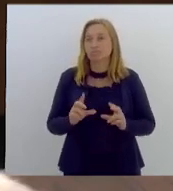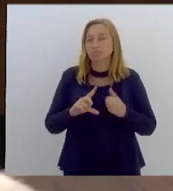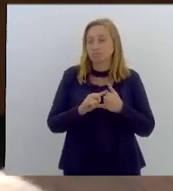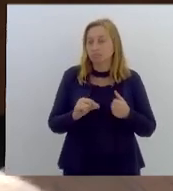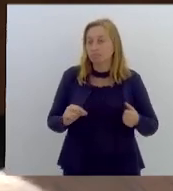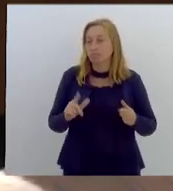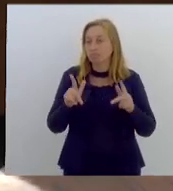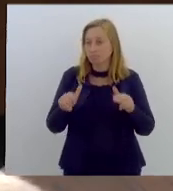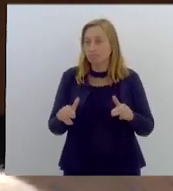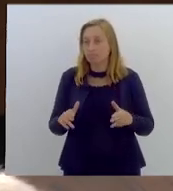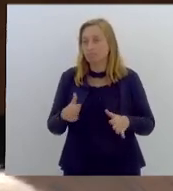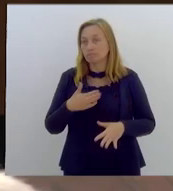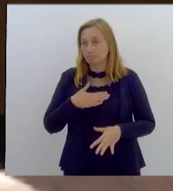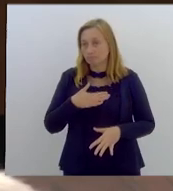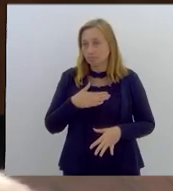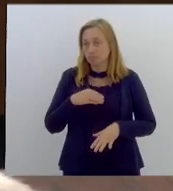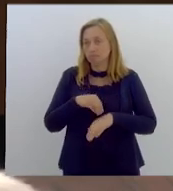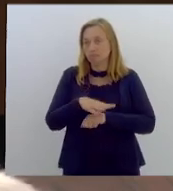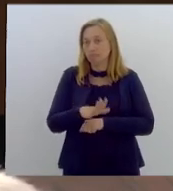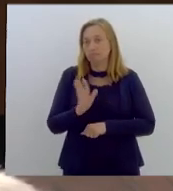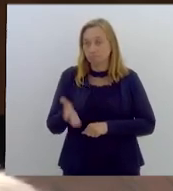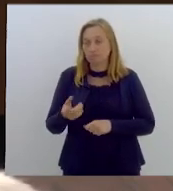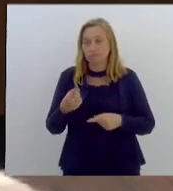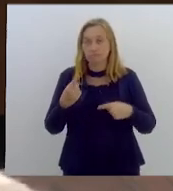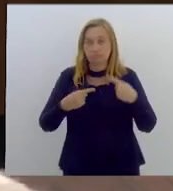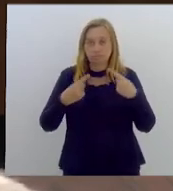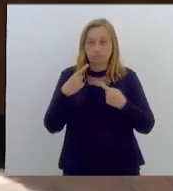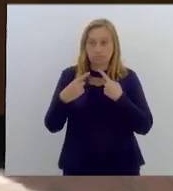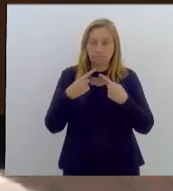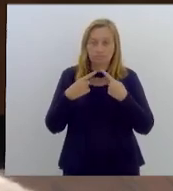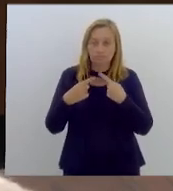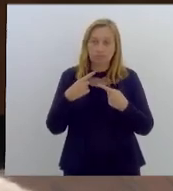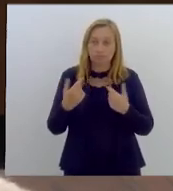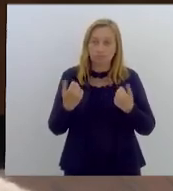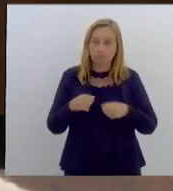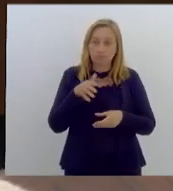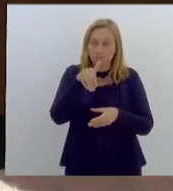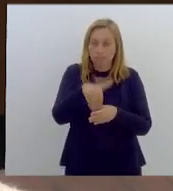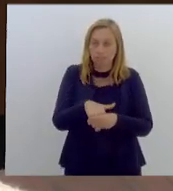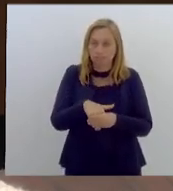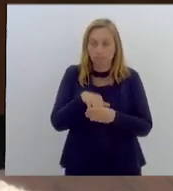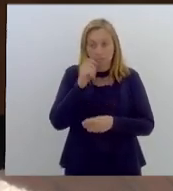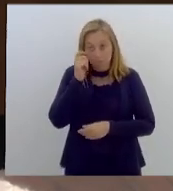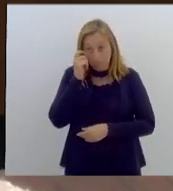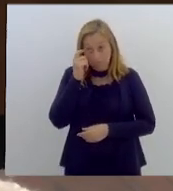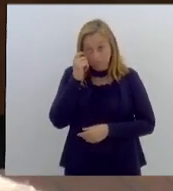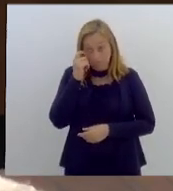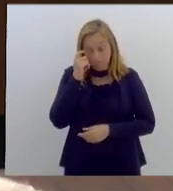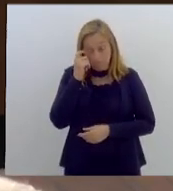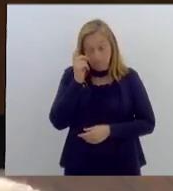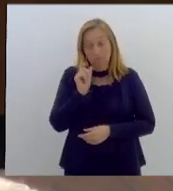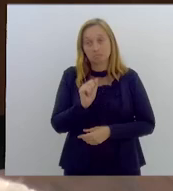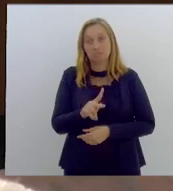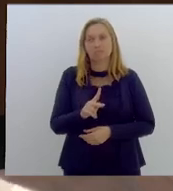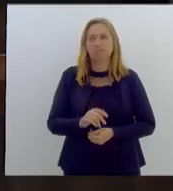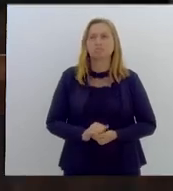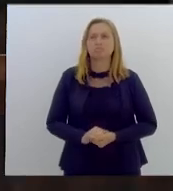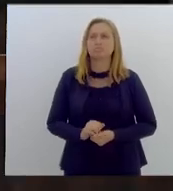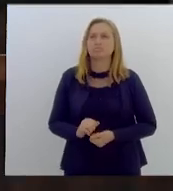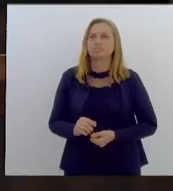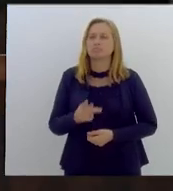artigo. Então, o meu destaque está discutido, ele só precisa ser votado. Ok.